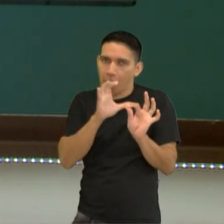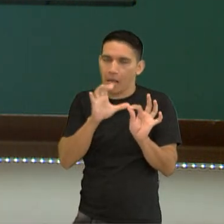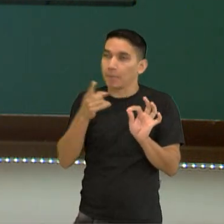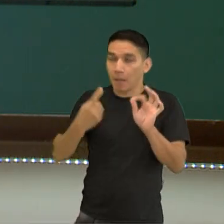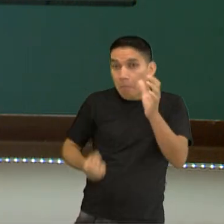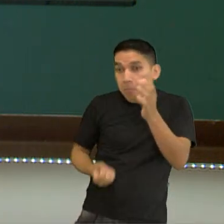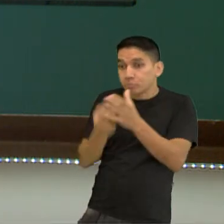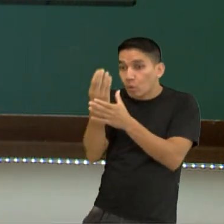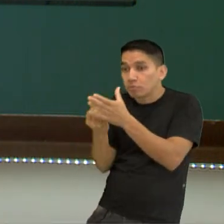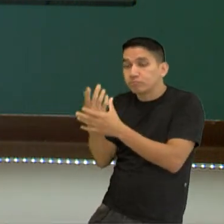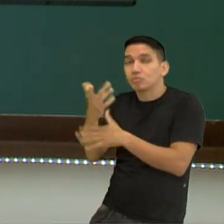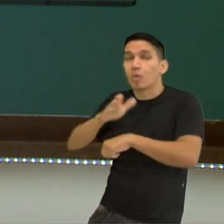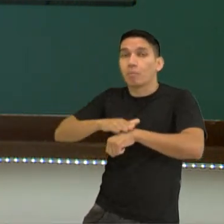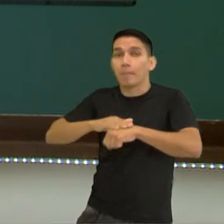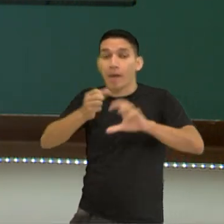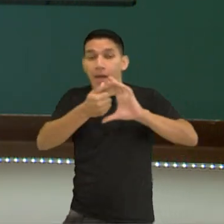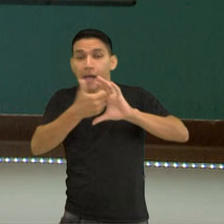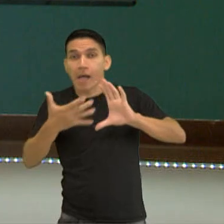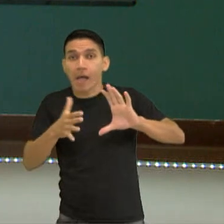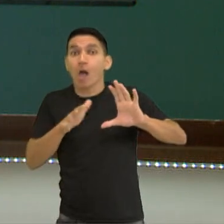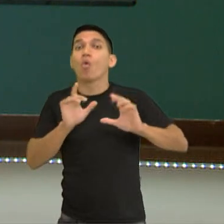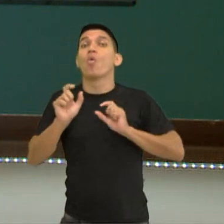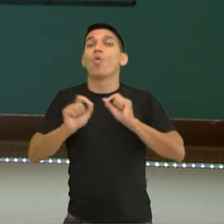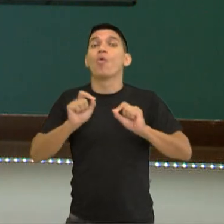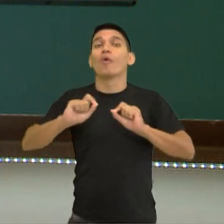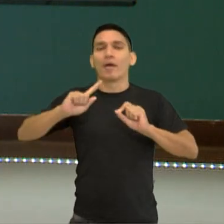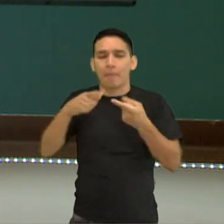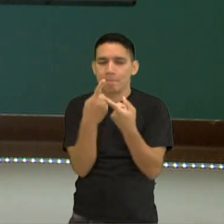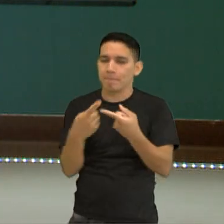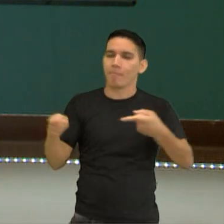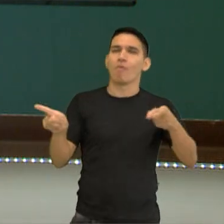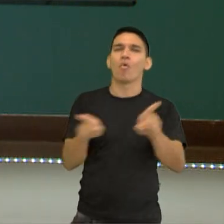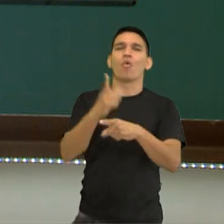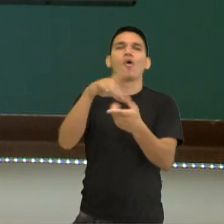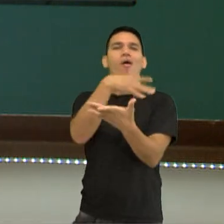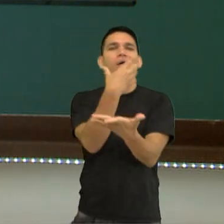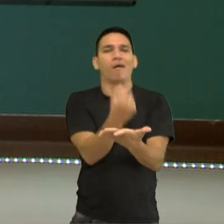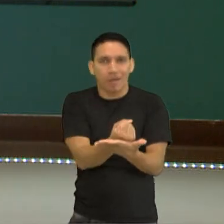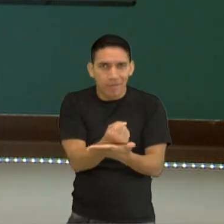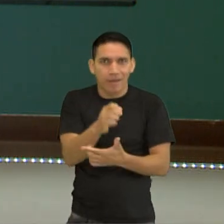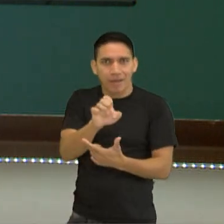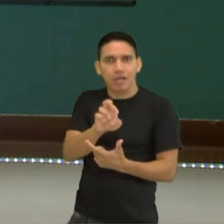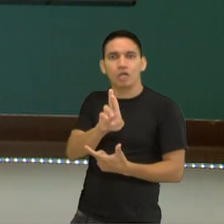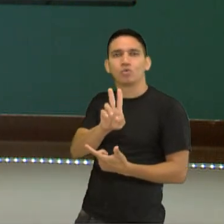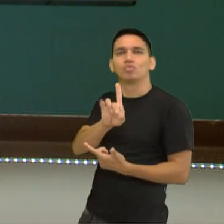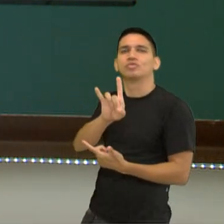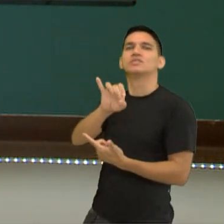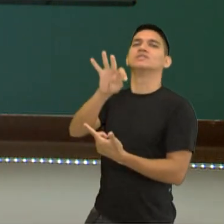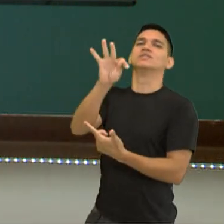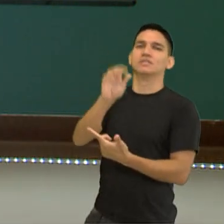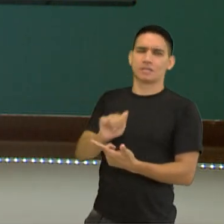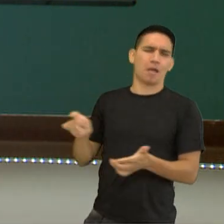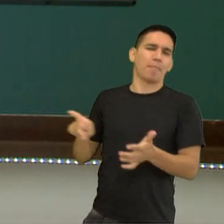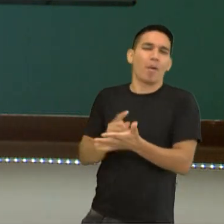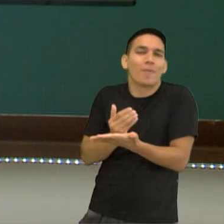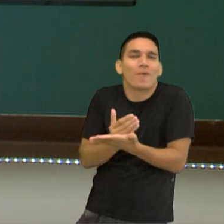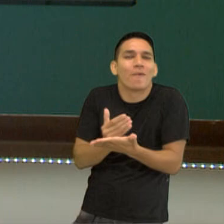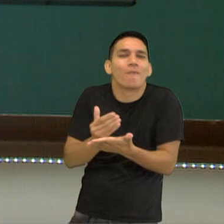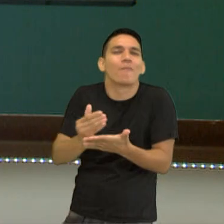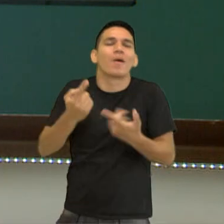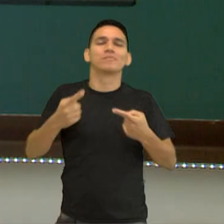nessa caracterização do movimento, né, da música erudita, da música, início da música clássica, que é a